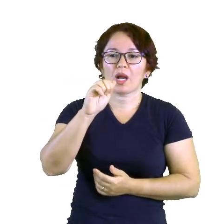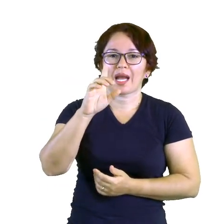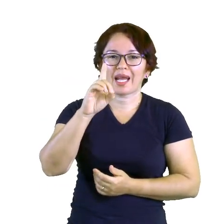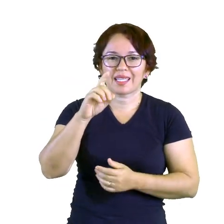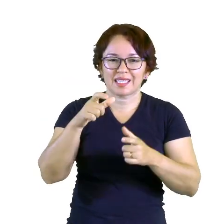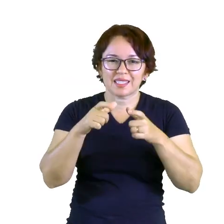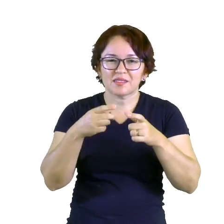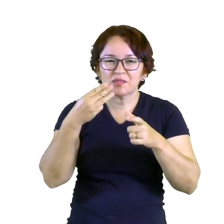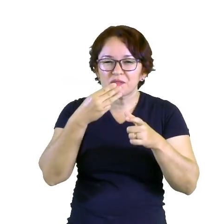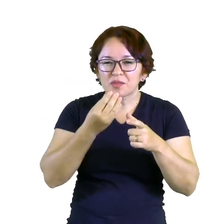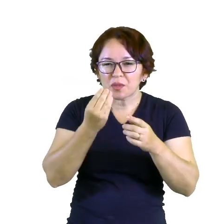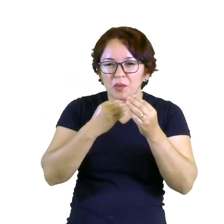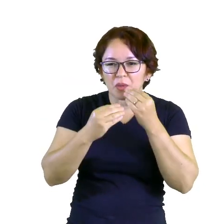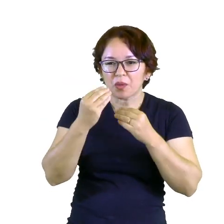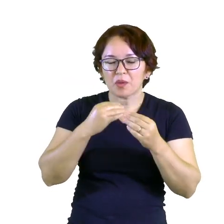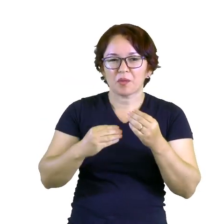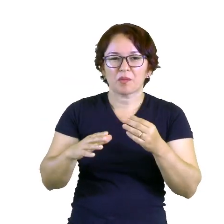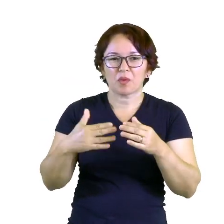salada,